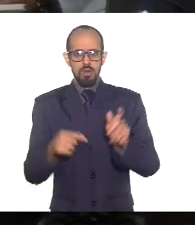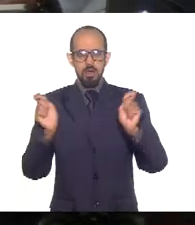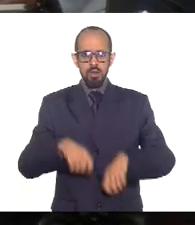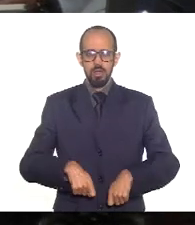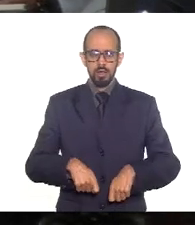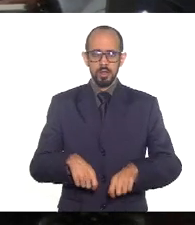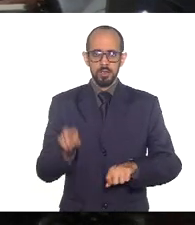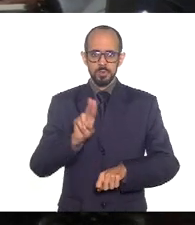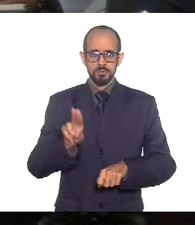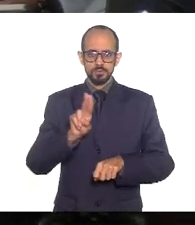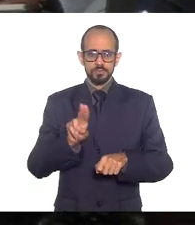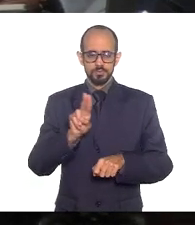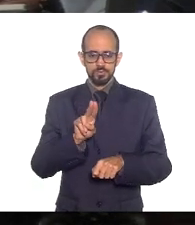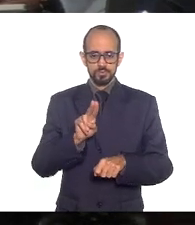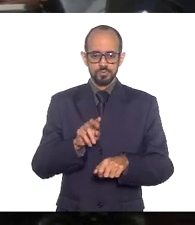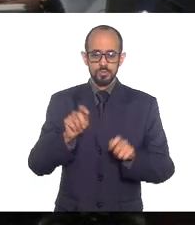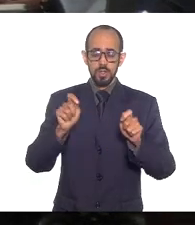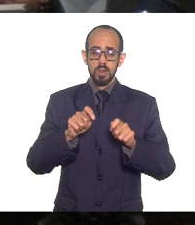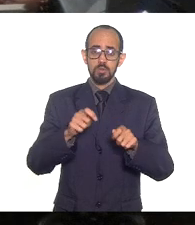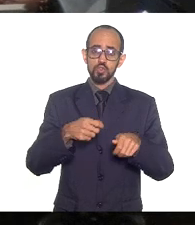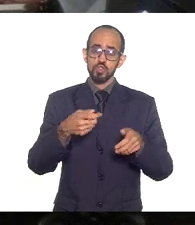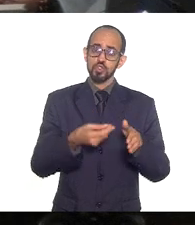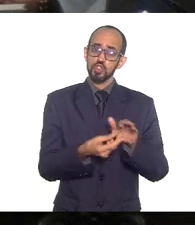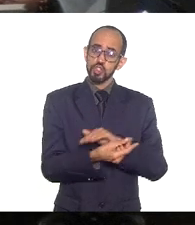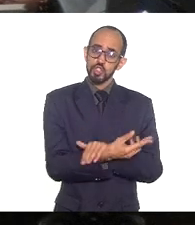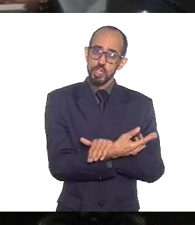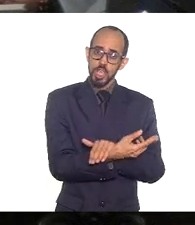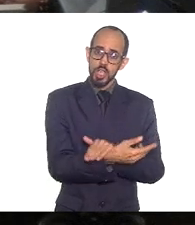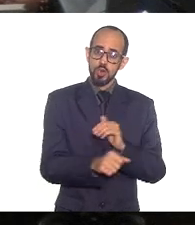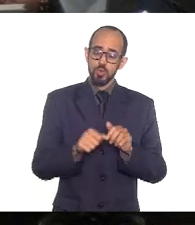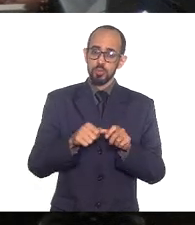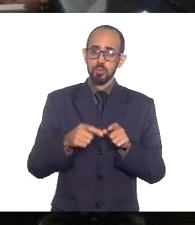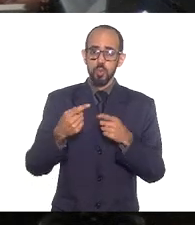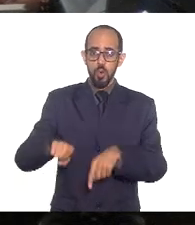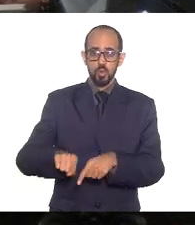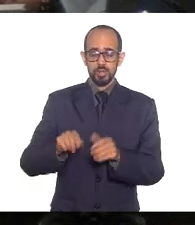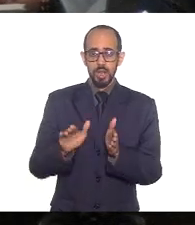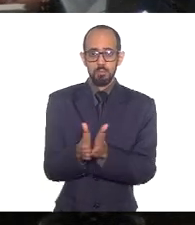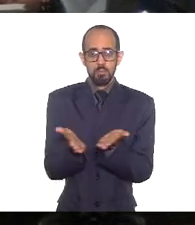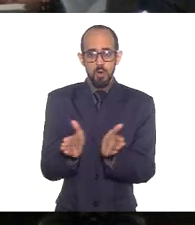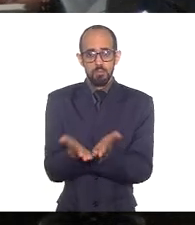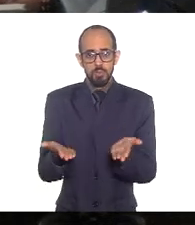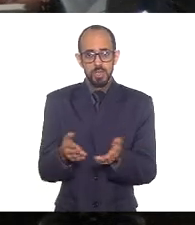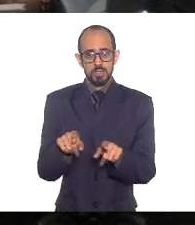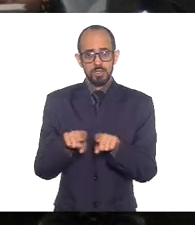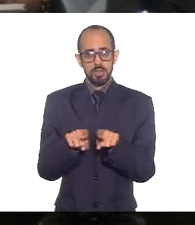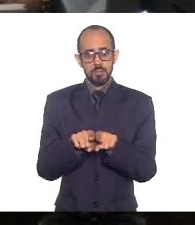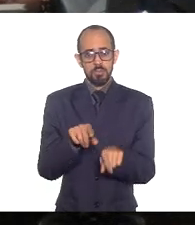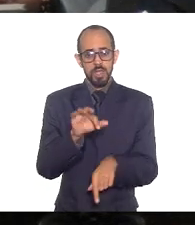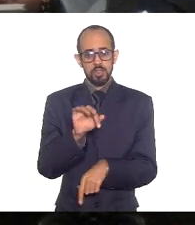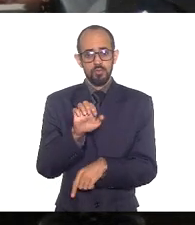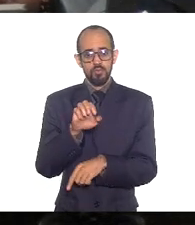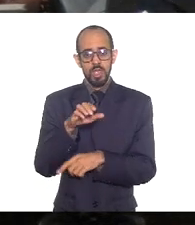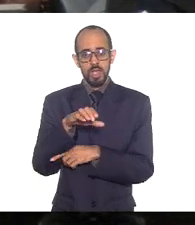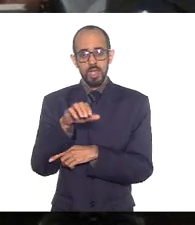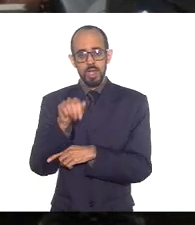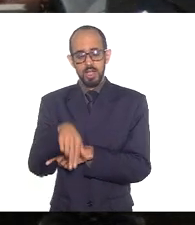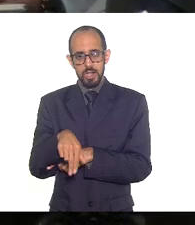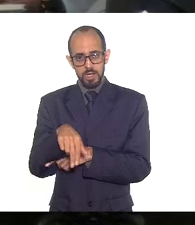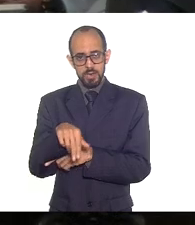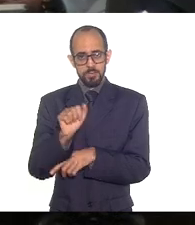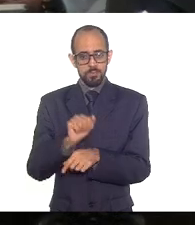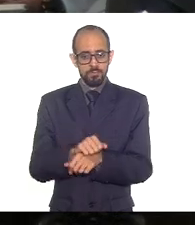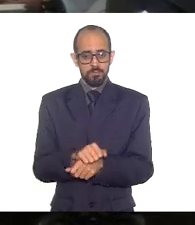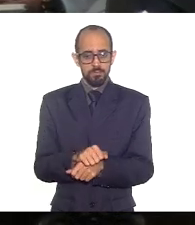usando os recursos do fundo de combate à pobreza e do fercan e que não se tratava de gasta mais investimento